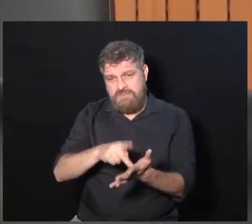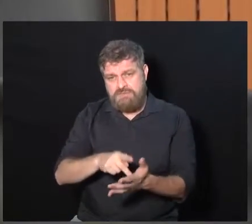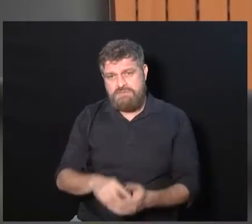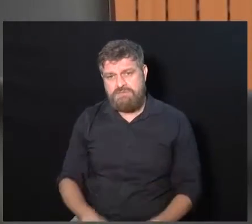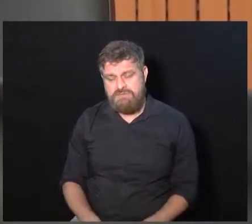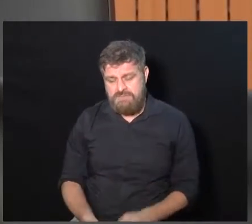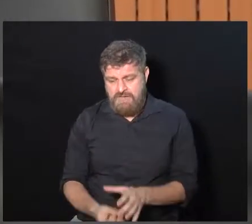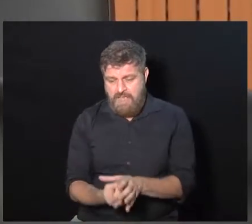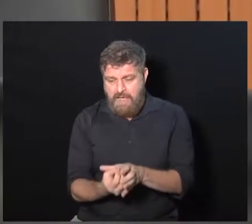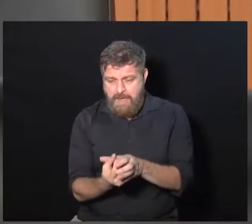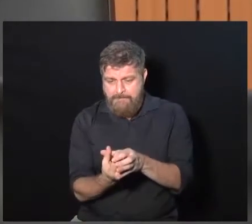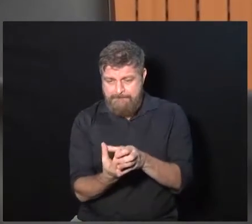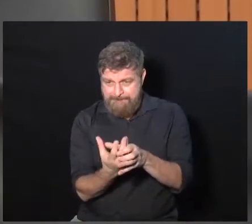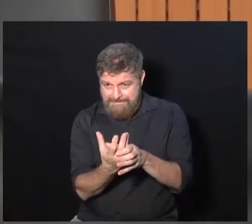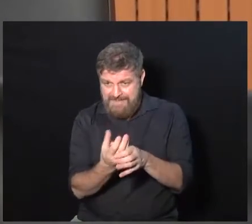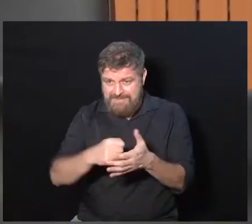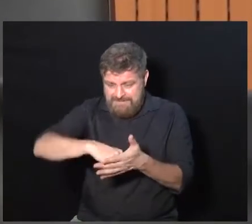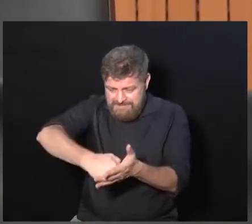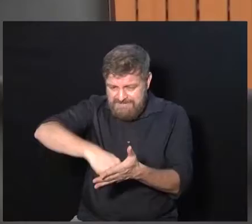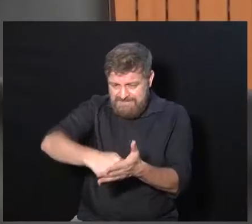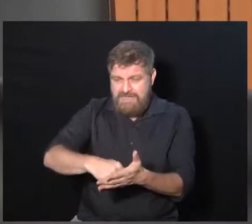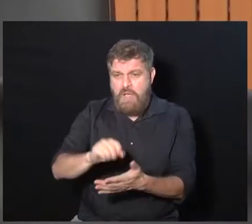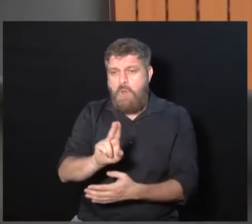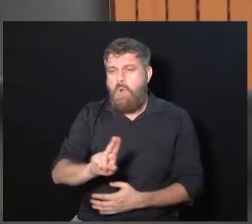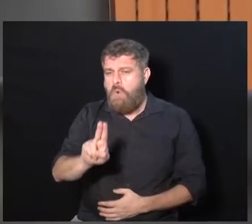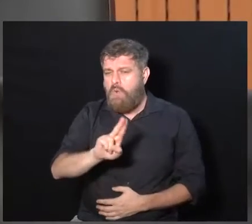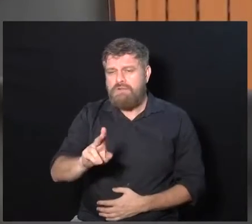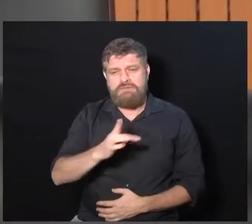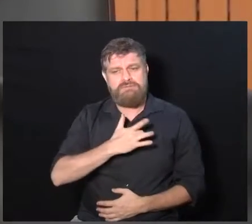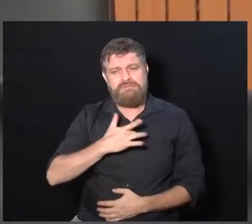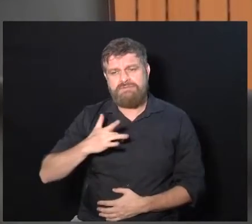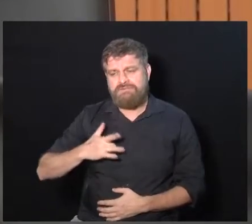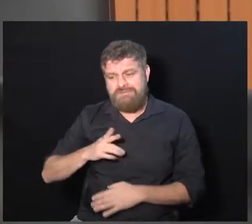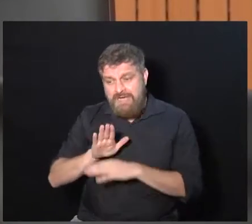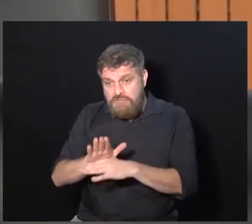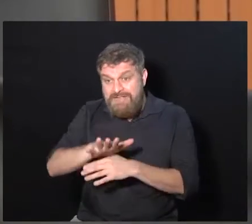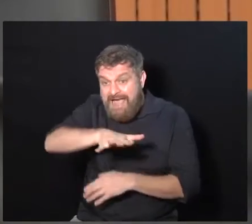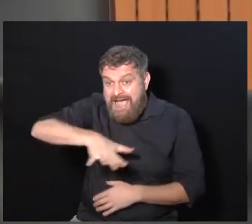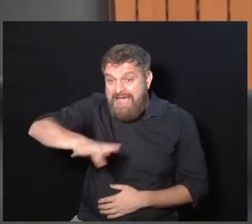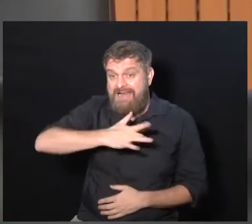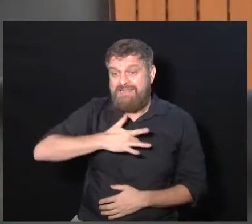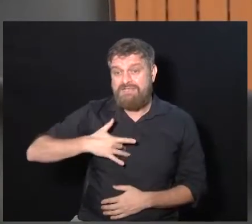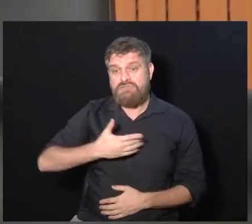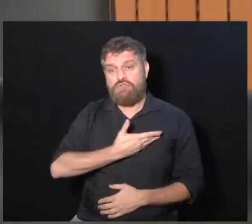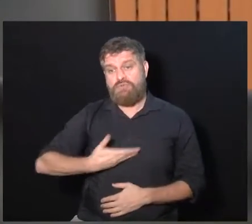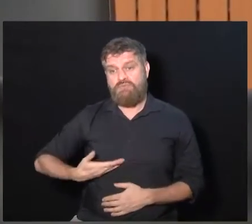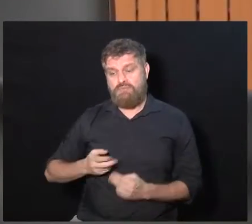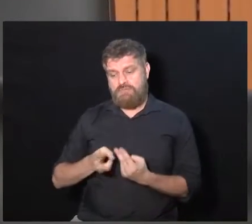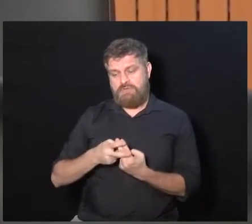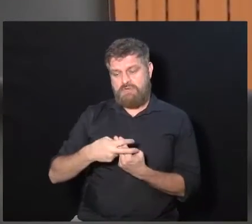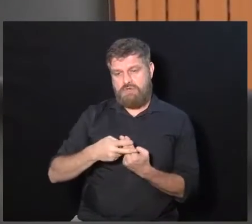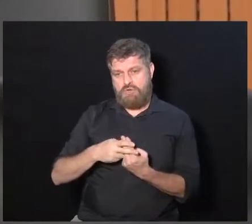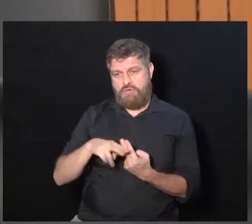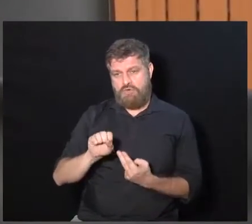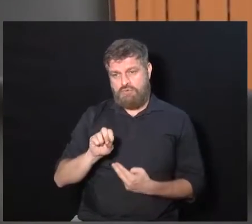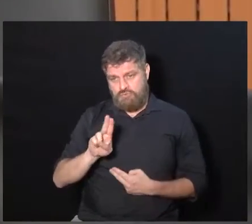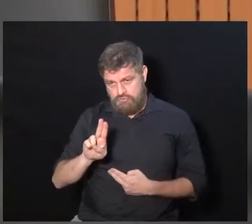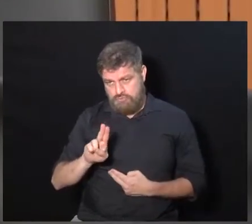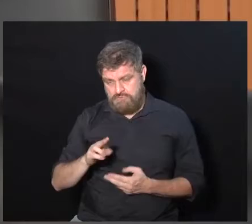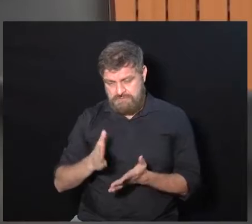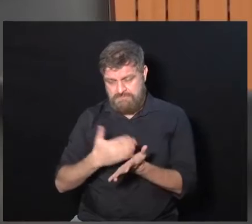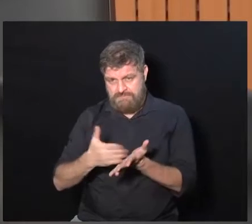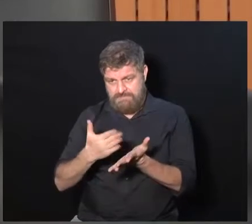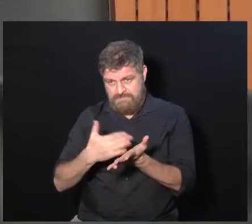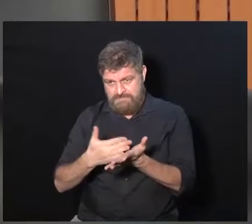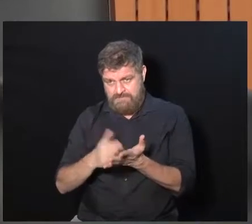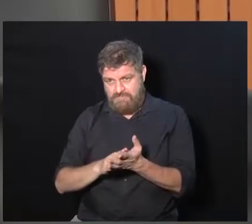utilização das plantas medicinais ela é muito benéfica, ainda mais no SUS. Então, as cartilhas elas estão